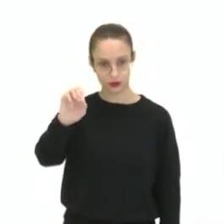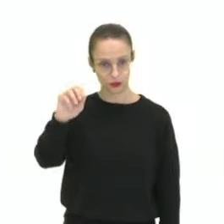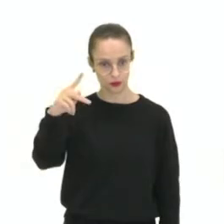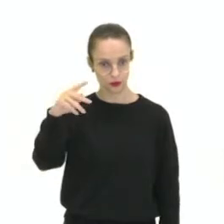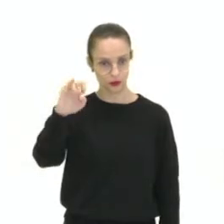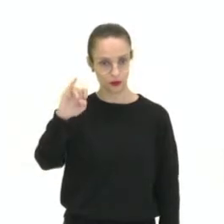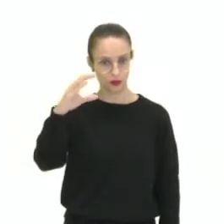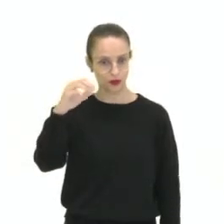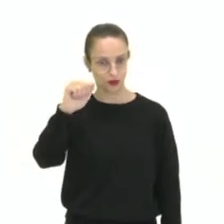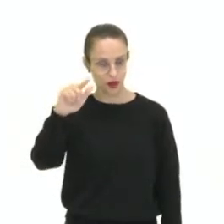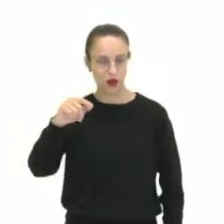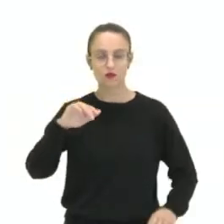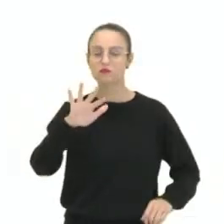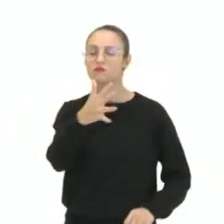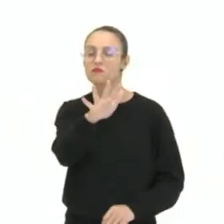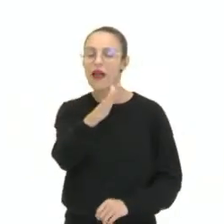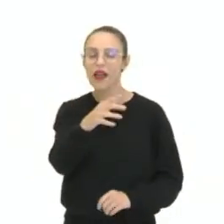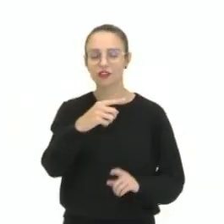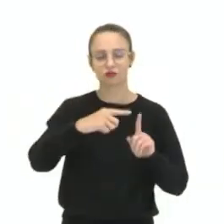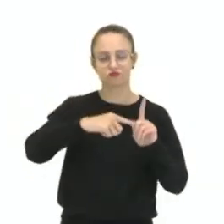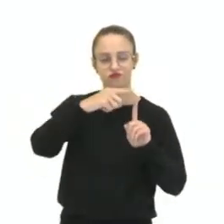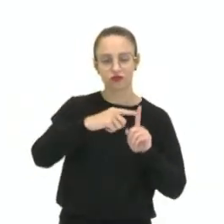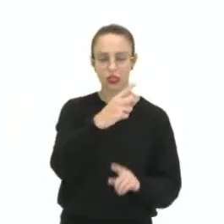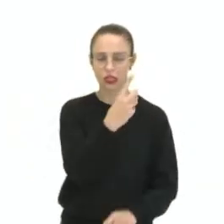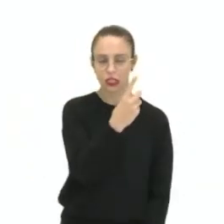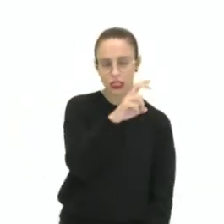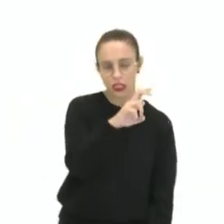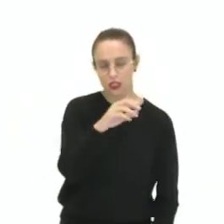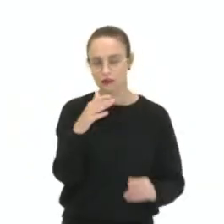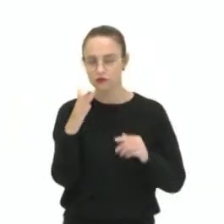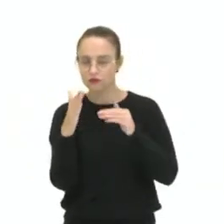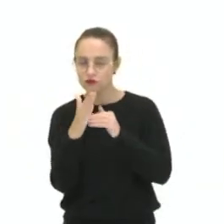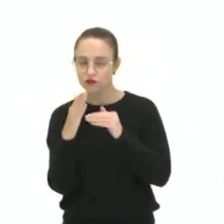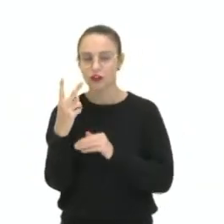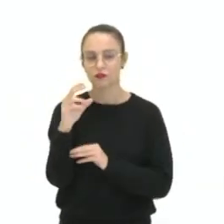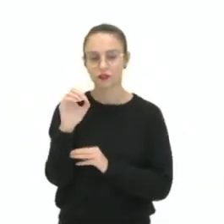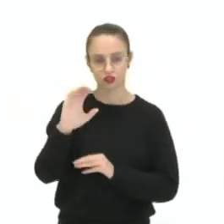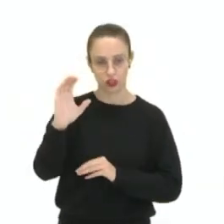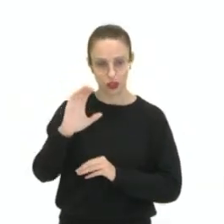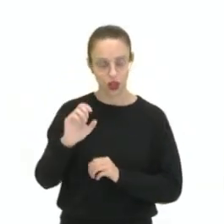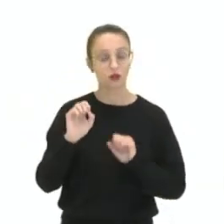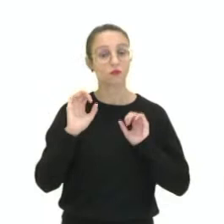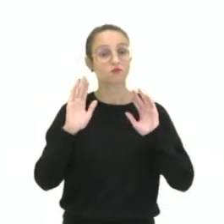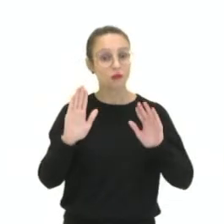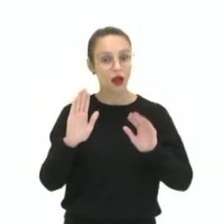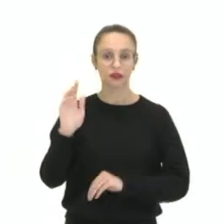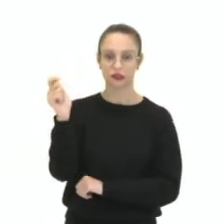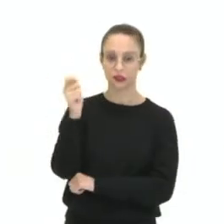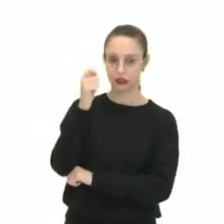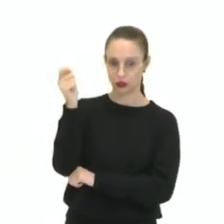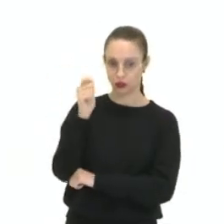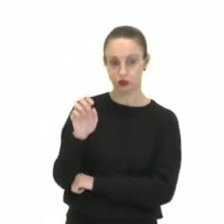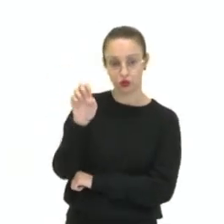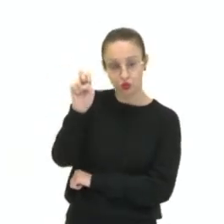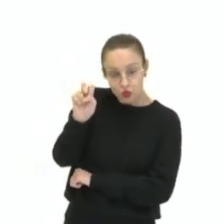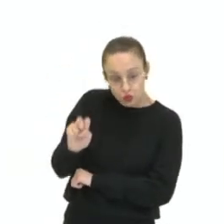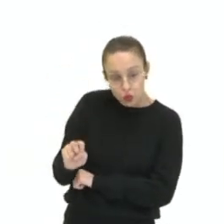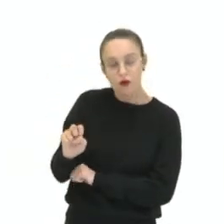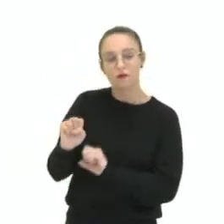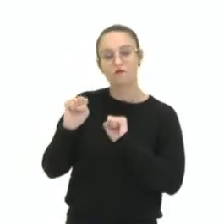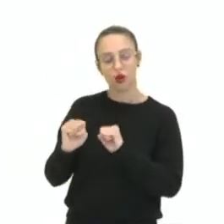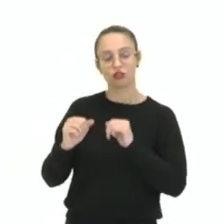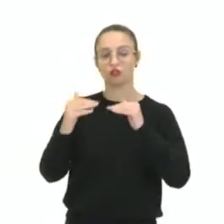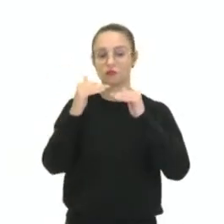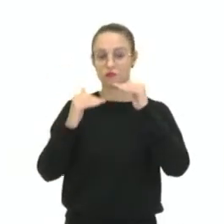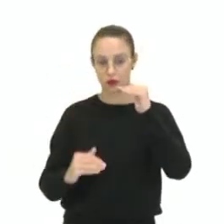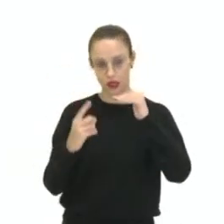15 e 20 graus, né? Mas que no extremo sul do Rio Grande do Sul elas podem ser inferiores a 15 graus, localiza-se na